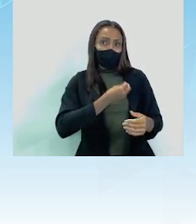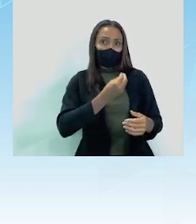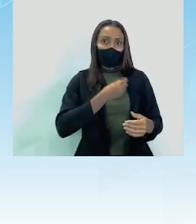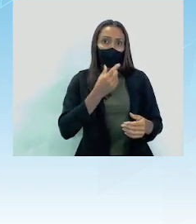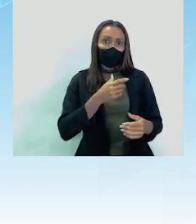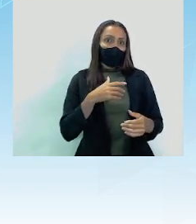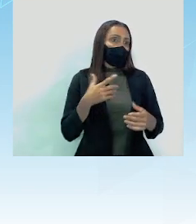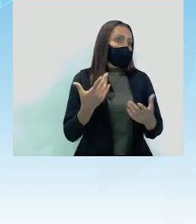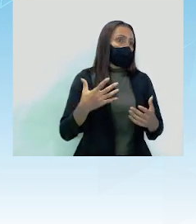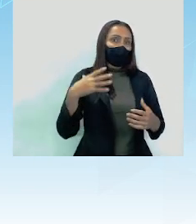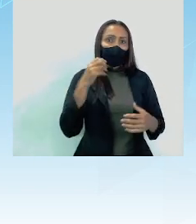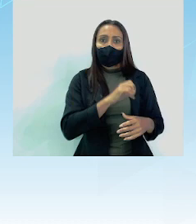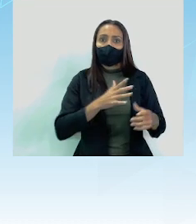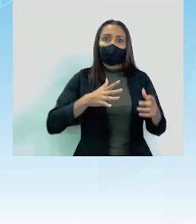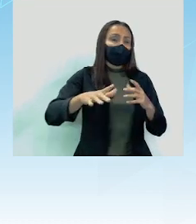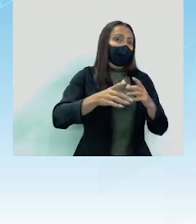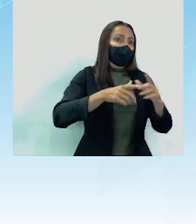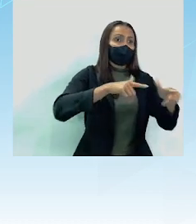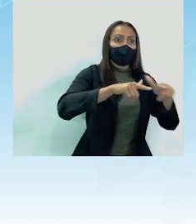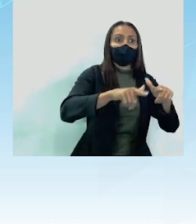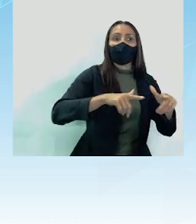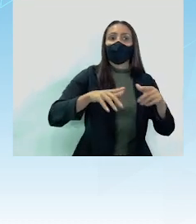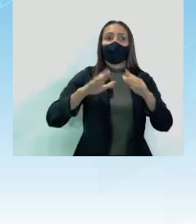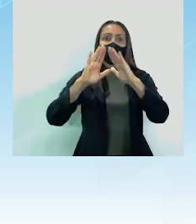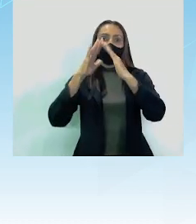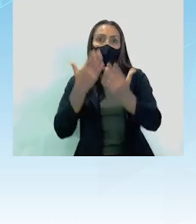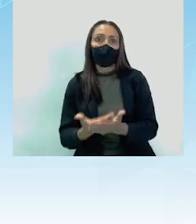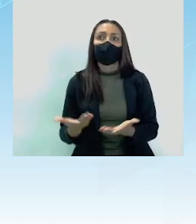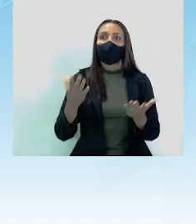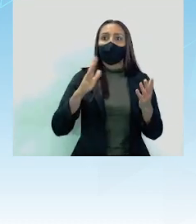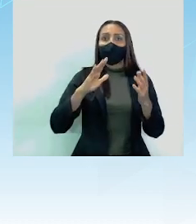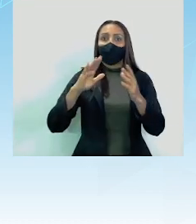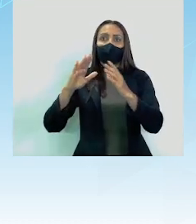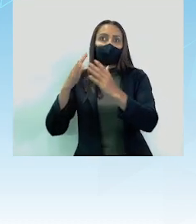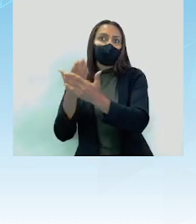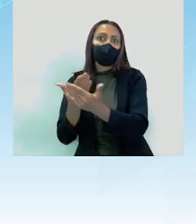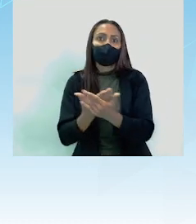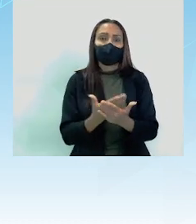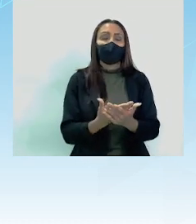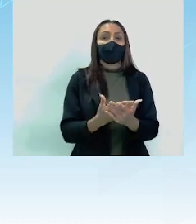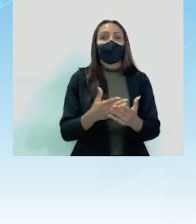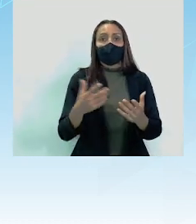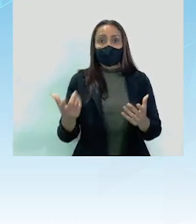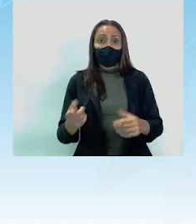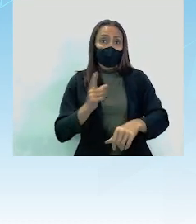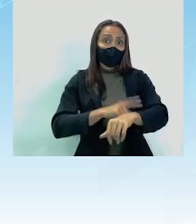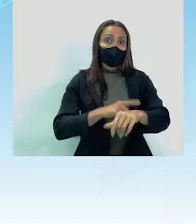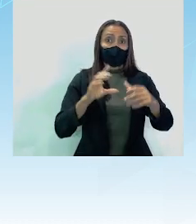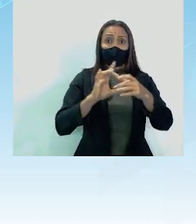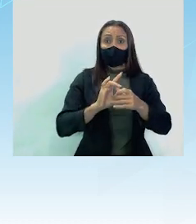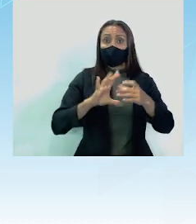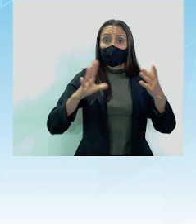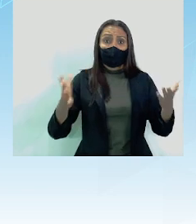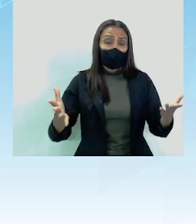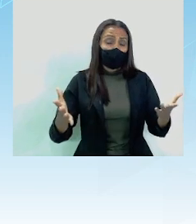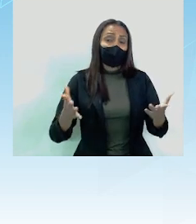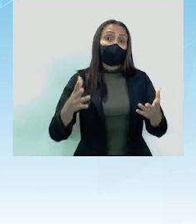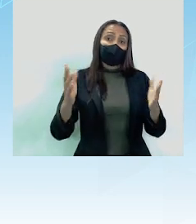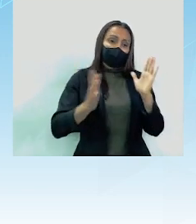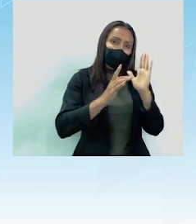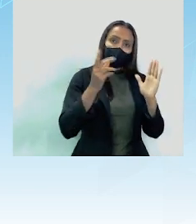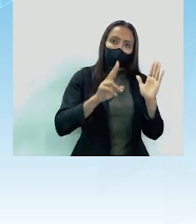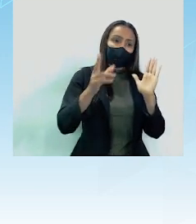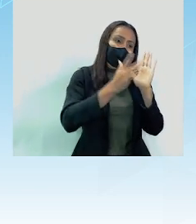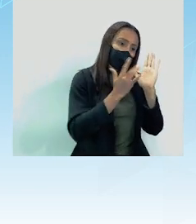né? de quase não ter tempo para fazer coisas diferentes. O tempo que a gente tem livre geralmente tem sido perdido no celular,